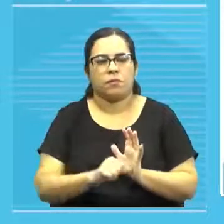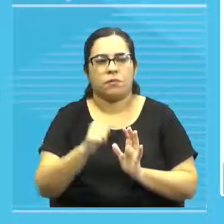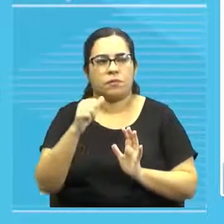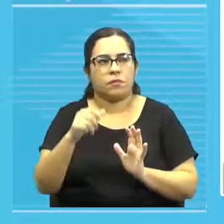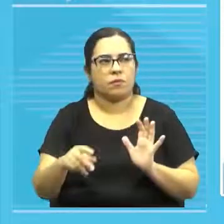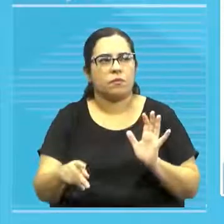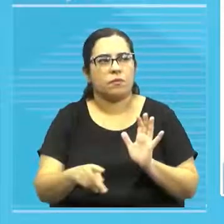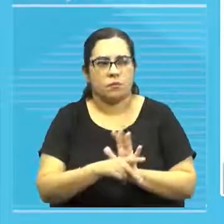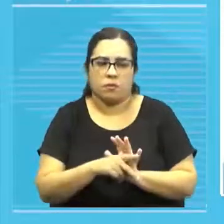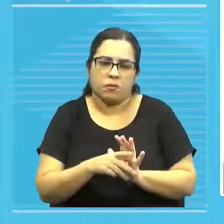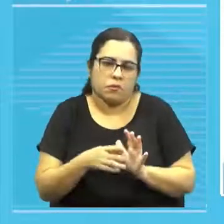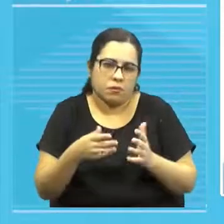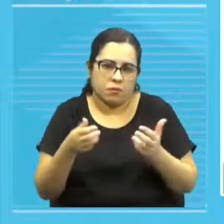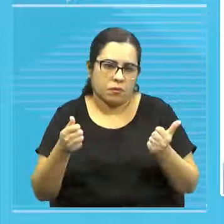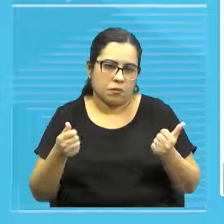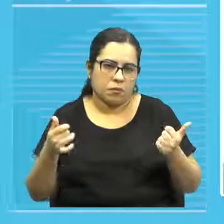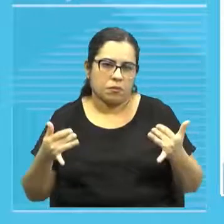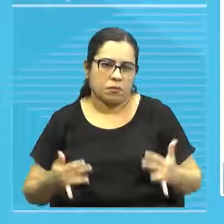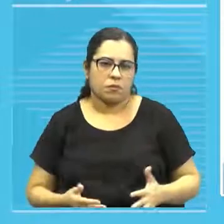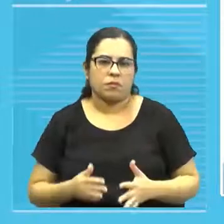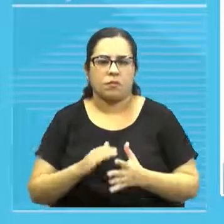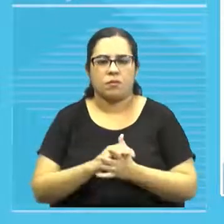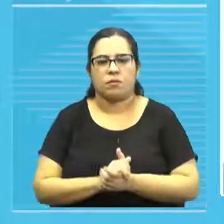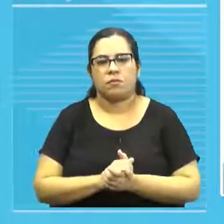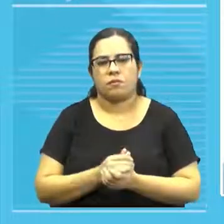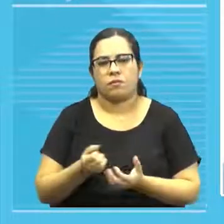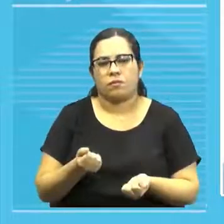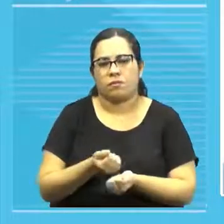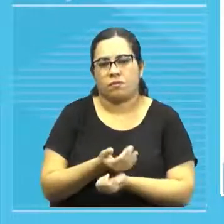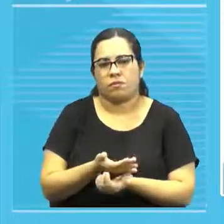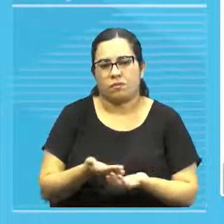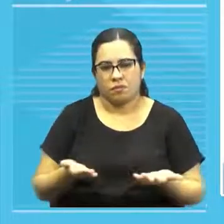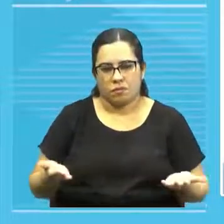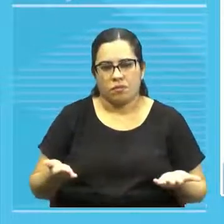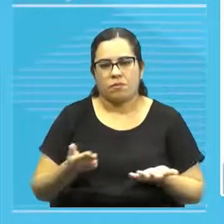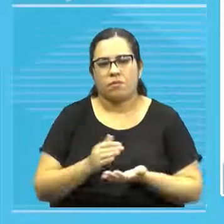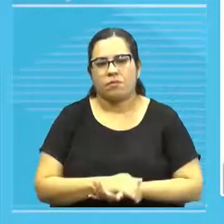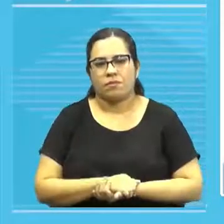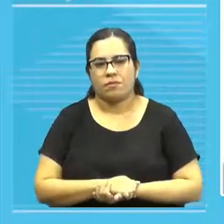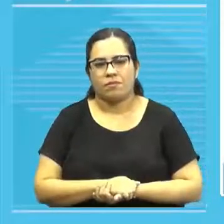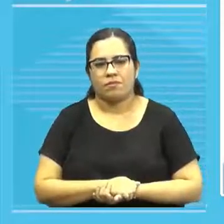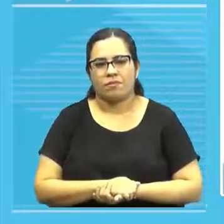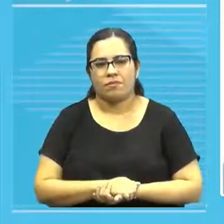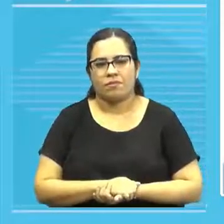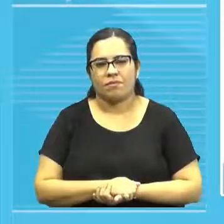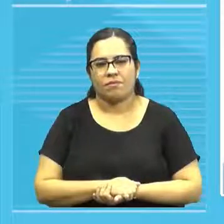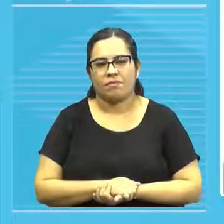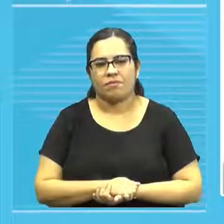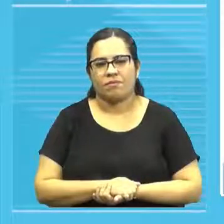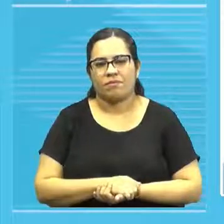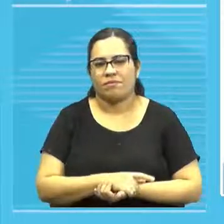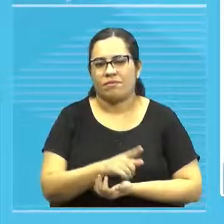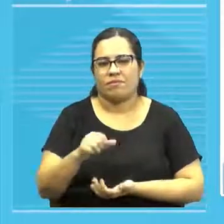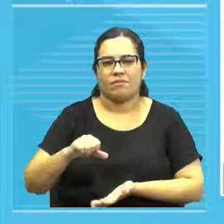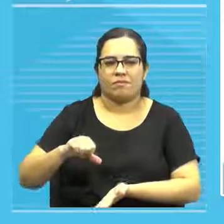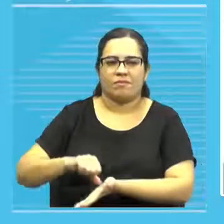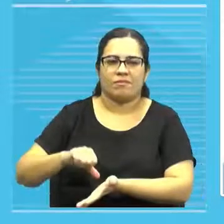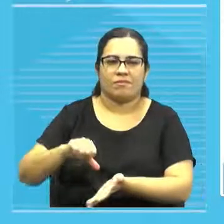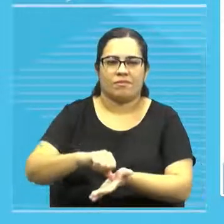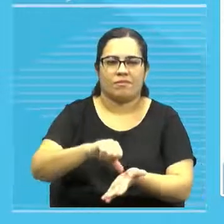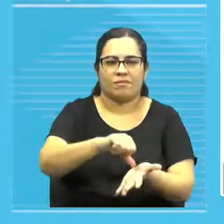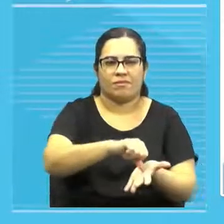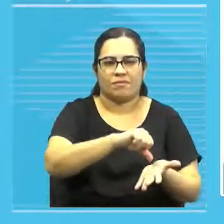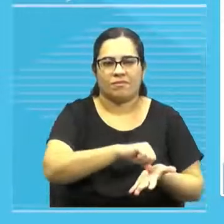elemento que eu posso destacar povo de Pimenteiras Ribeira Ribeiro é Galiotto